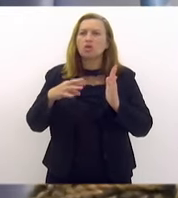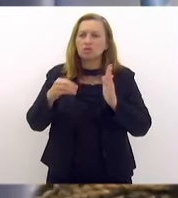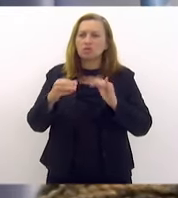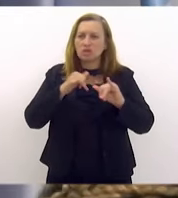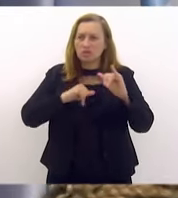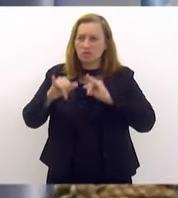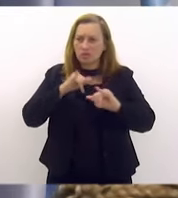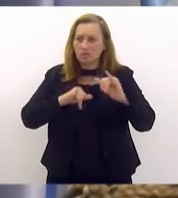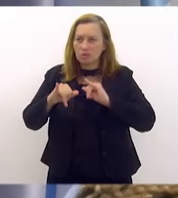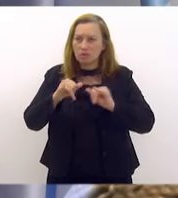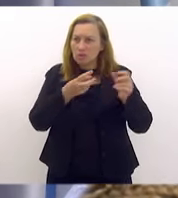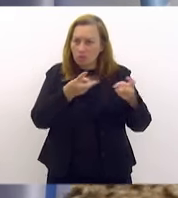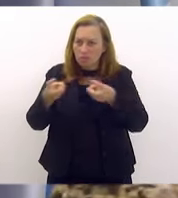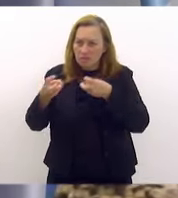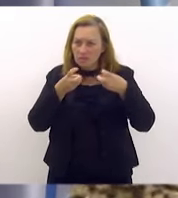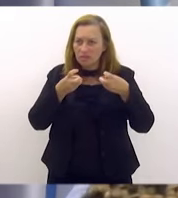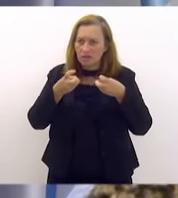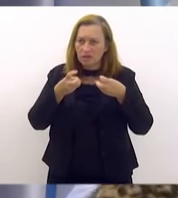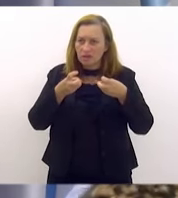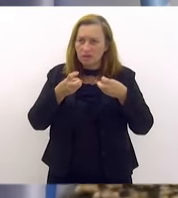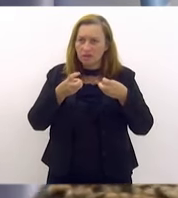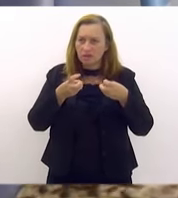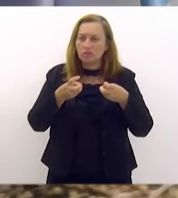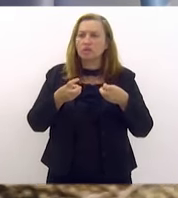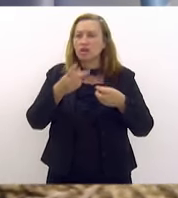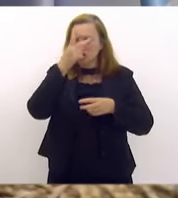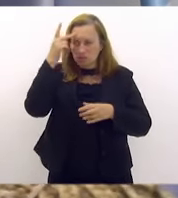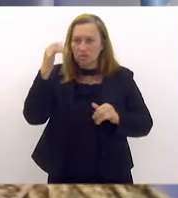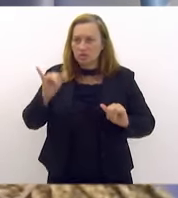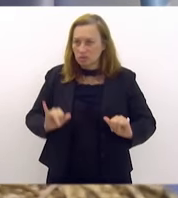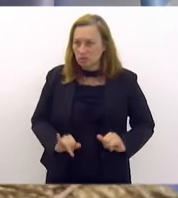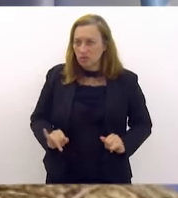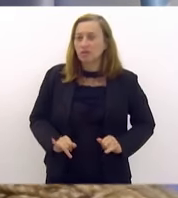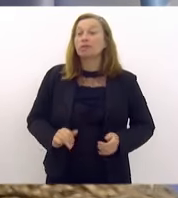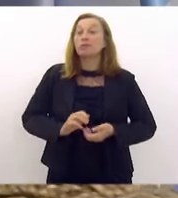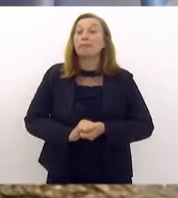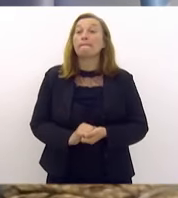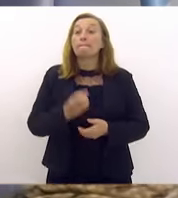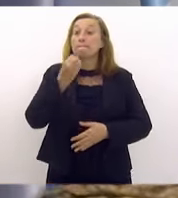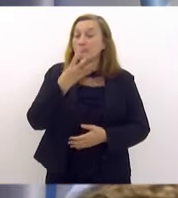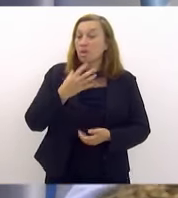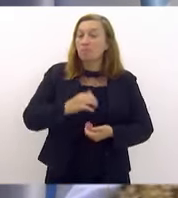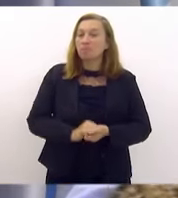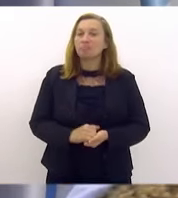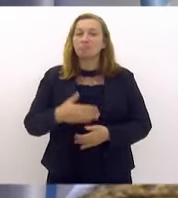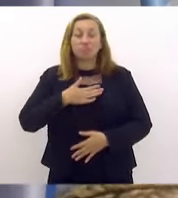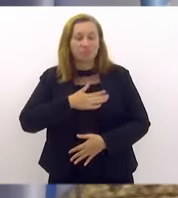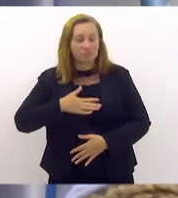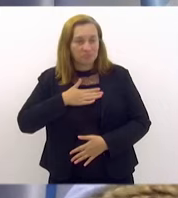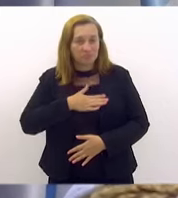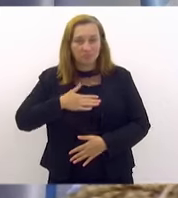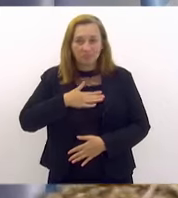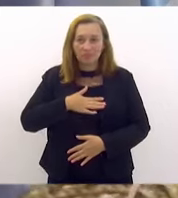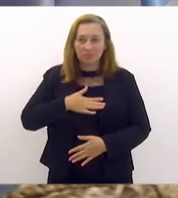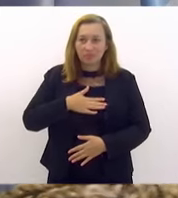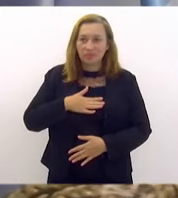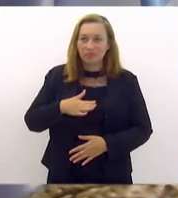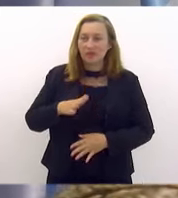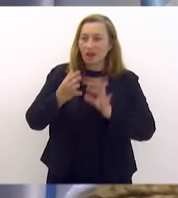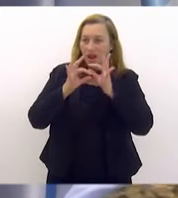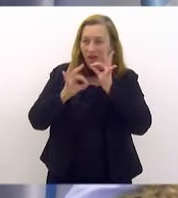e aferir o que essas vítimas nos informaram bom gostaria de sem mais